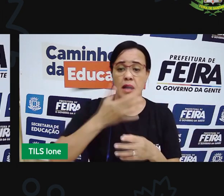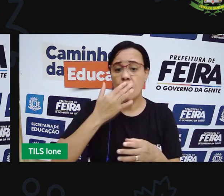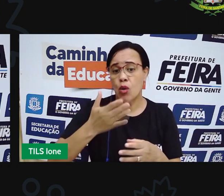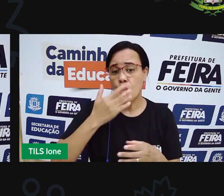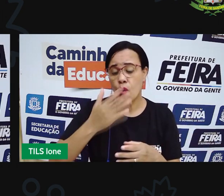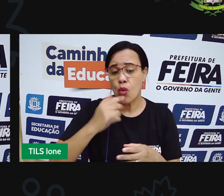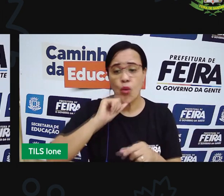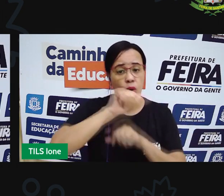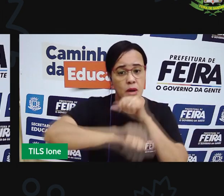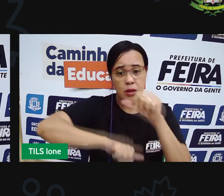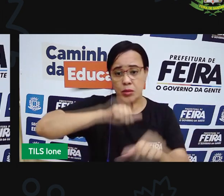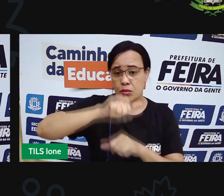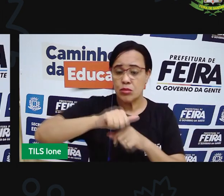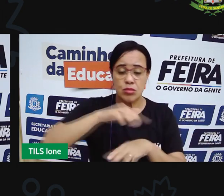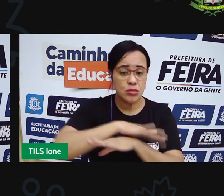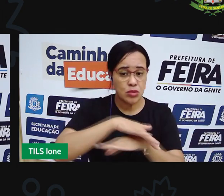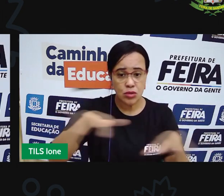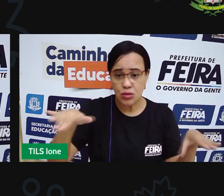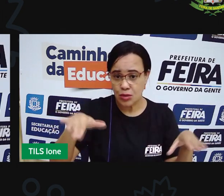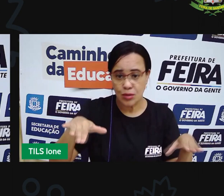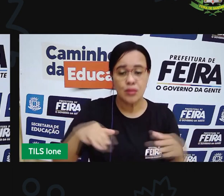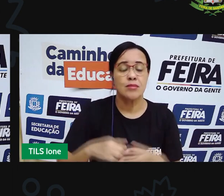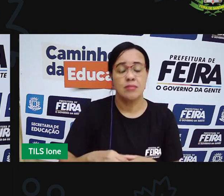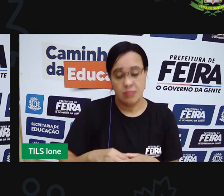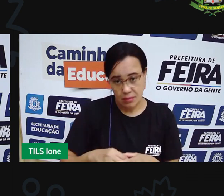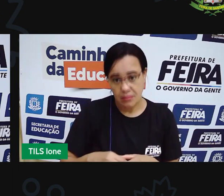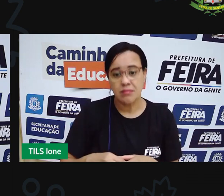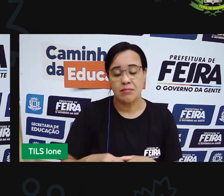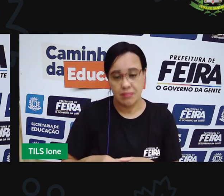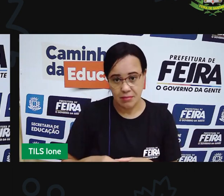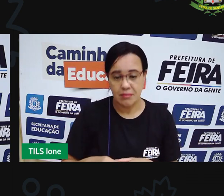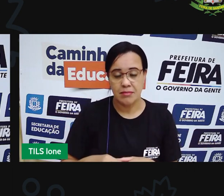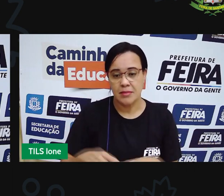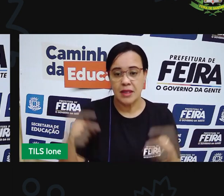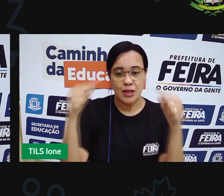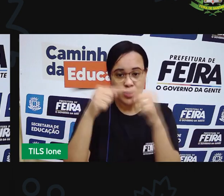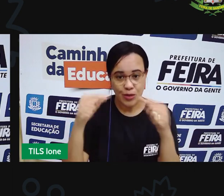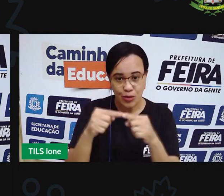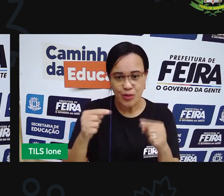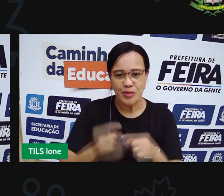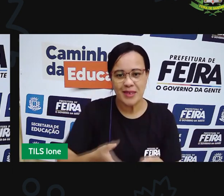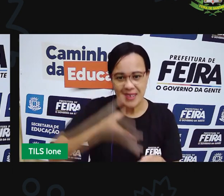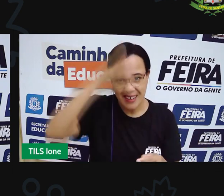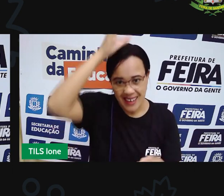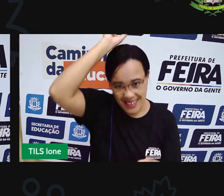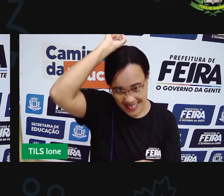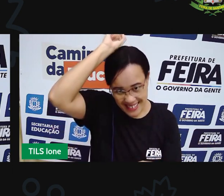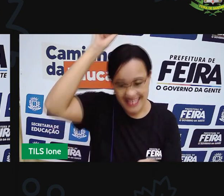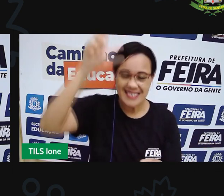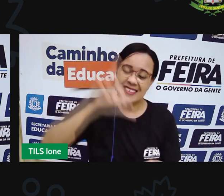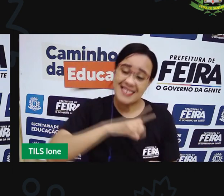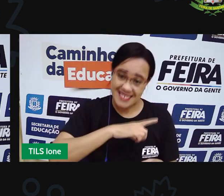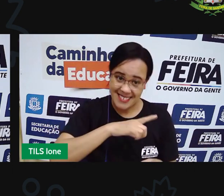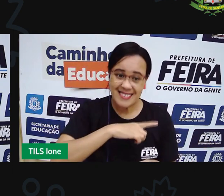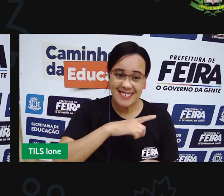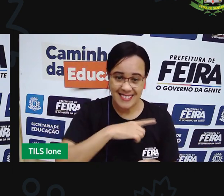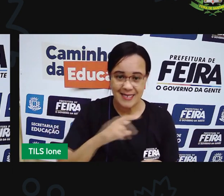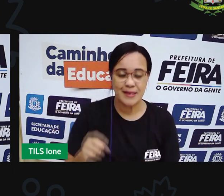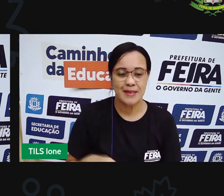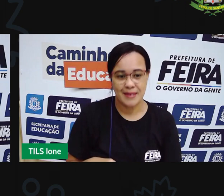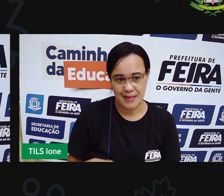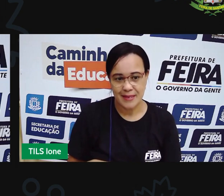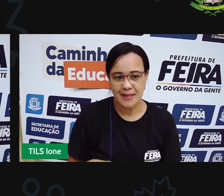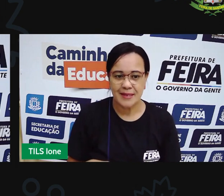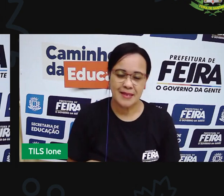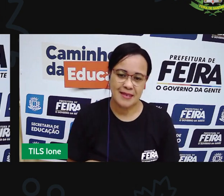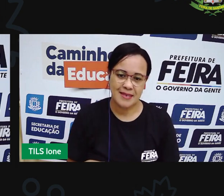da casca do ovo, que está relacionada à raça da galinha, e a gema pode ser mais amarelada por